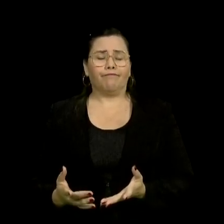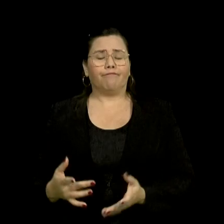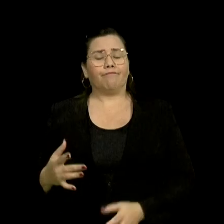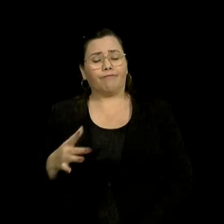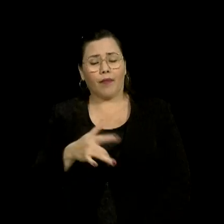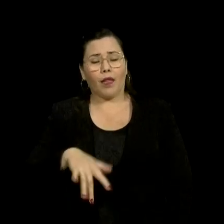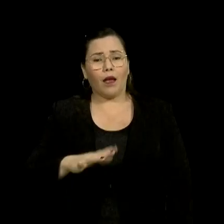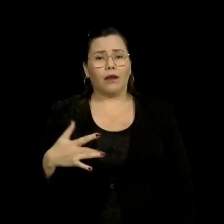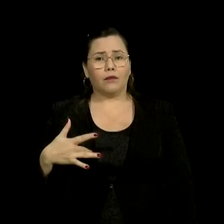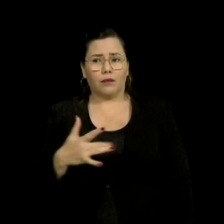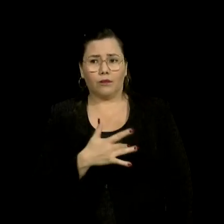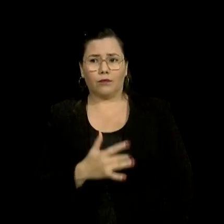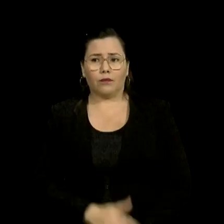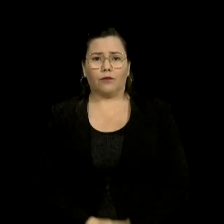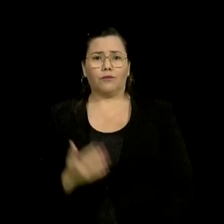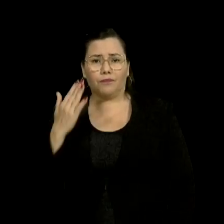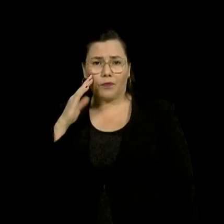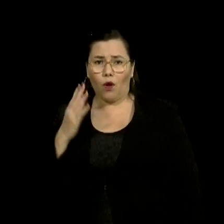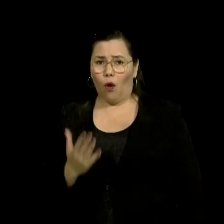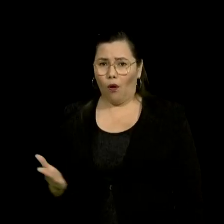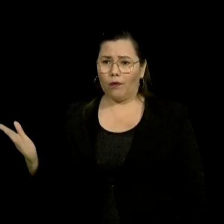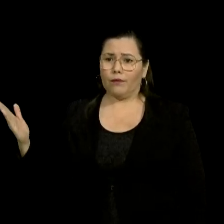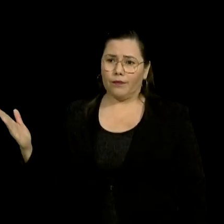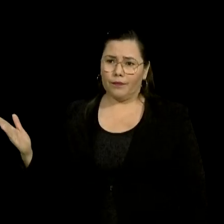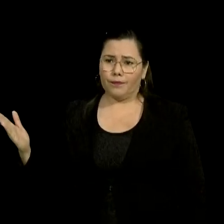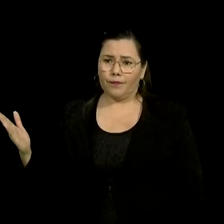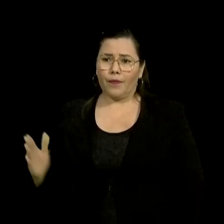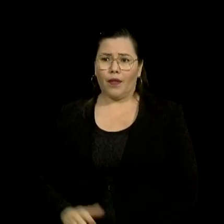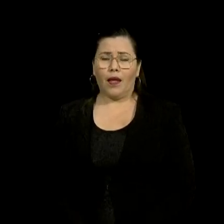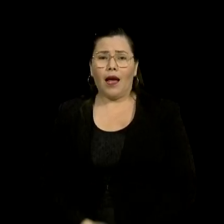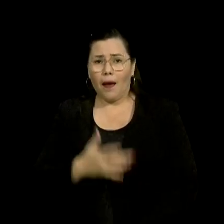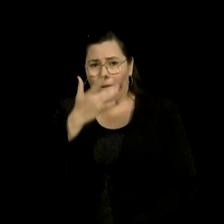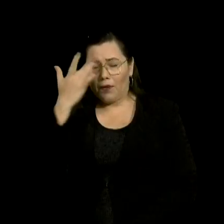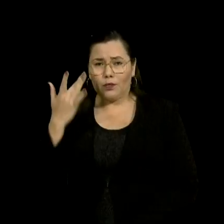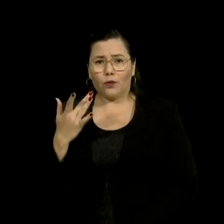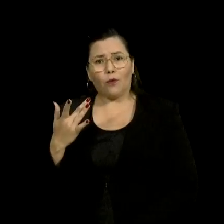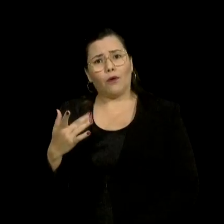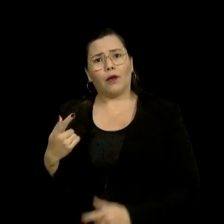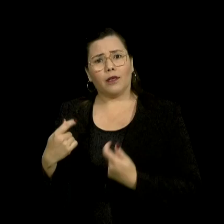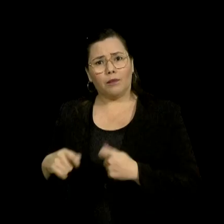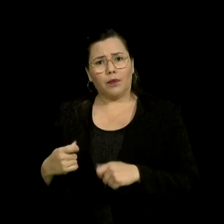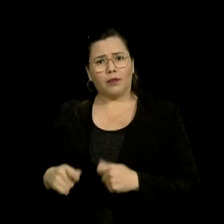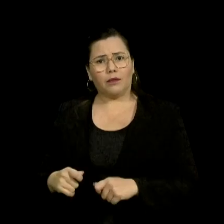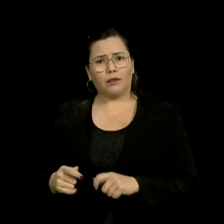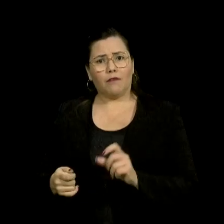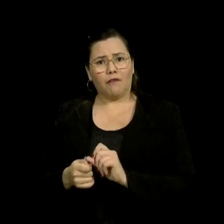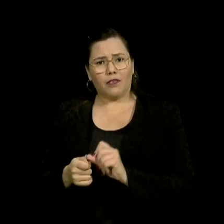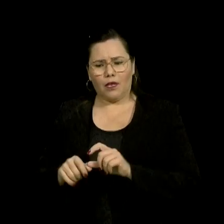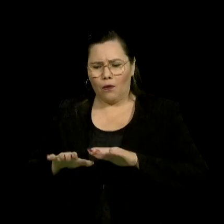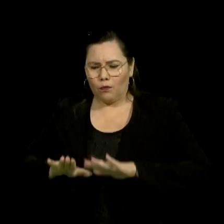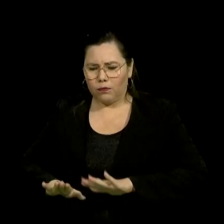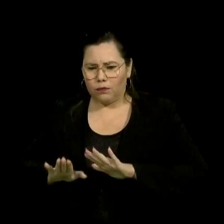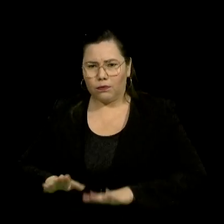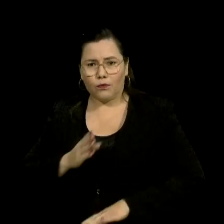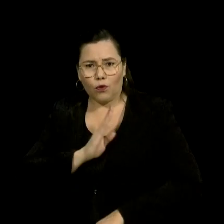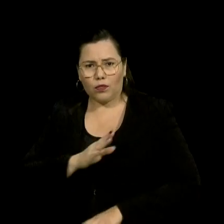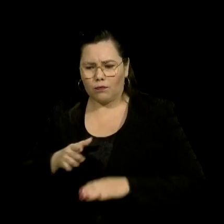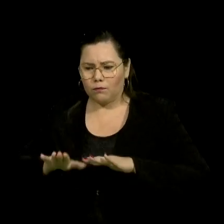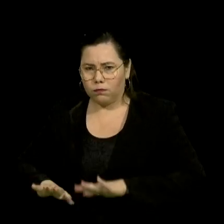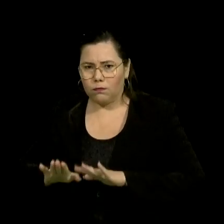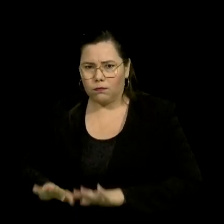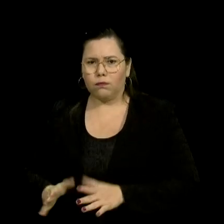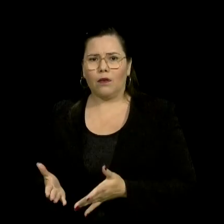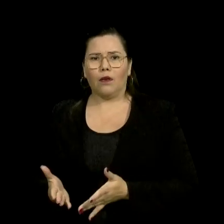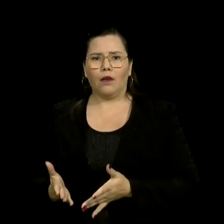os procedimentos aqui têm que ser conduzidos por quem supostamente recebeu o treinamento. Então, ficam os nossos